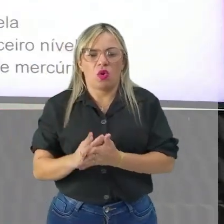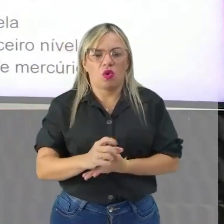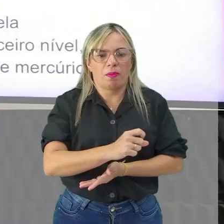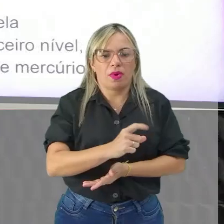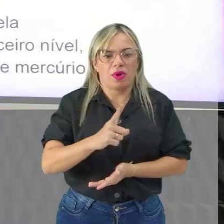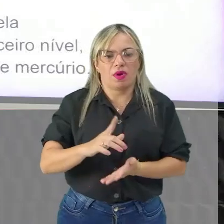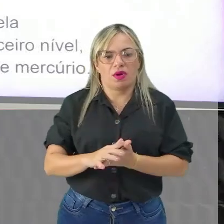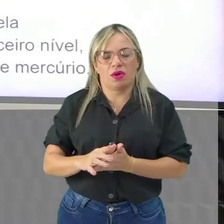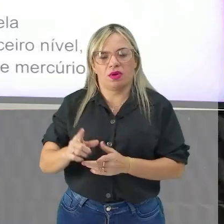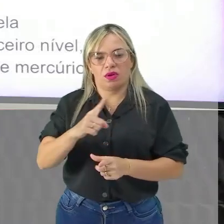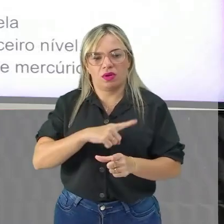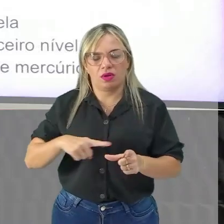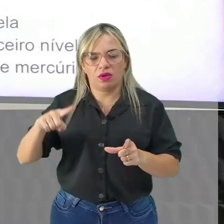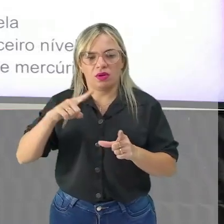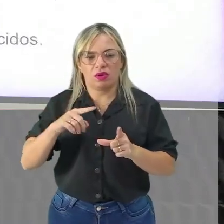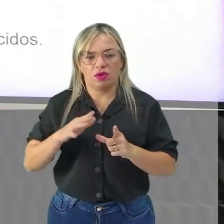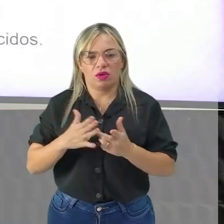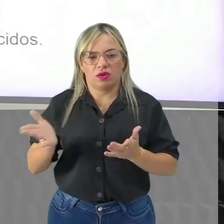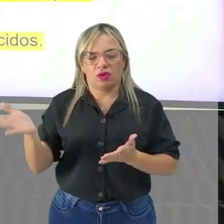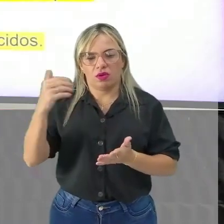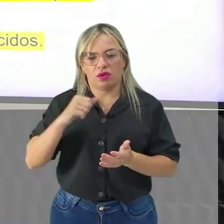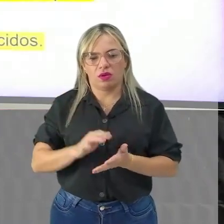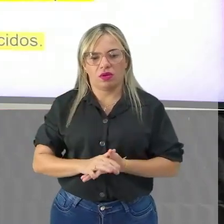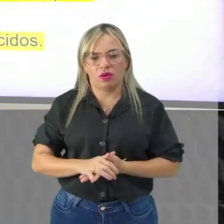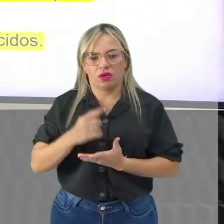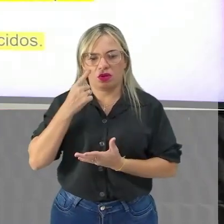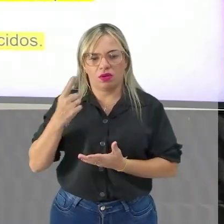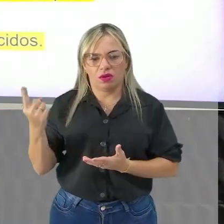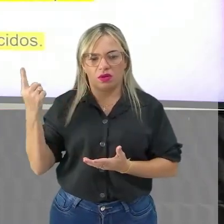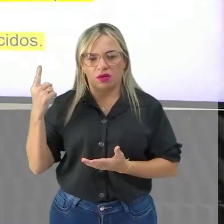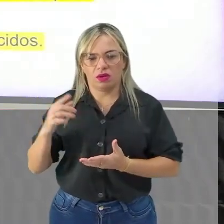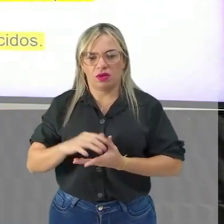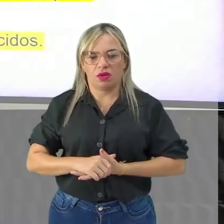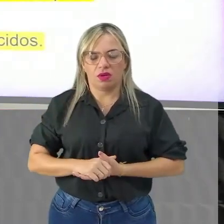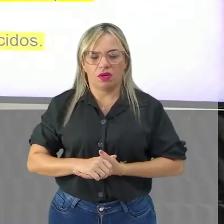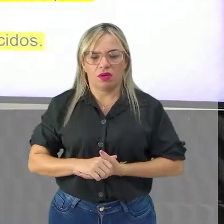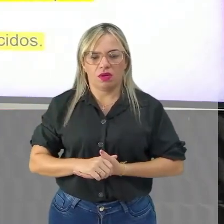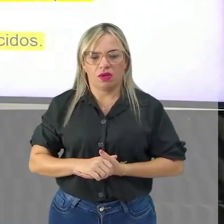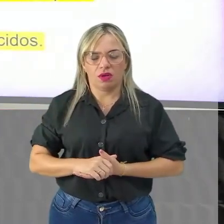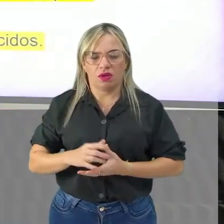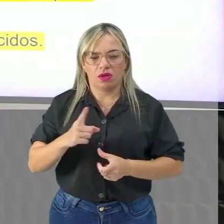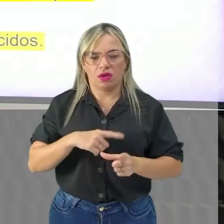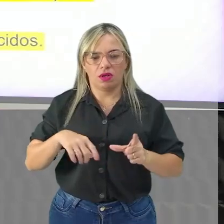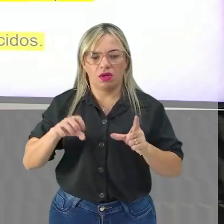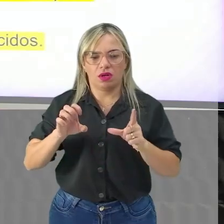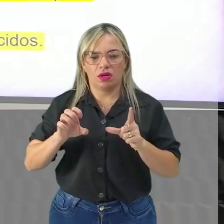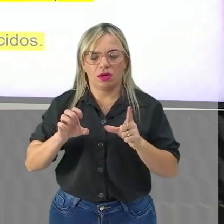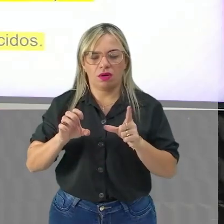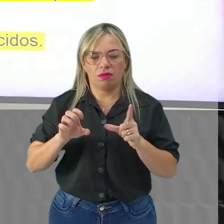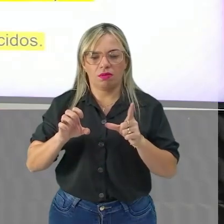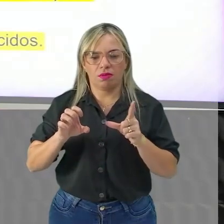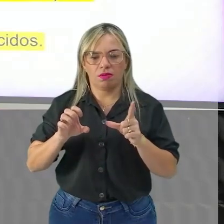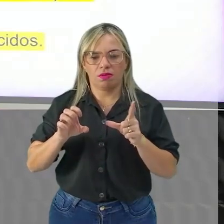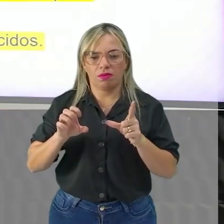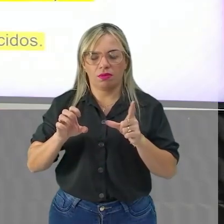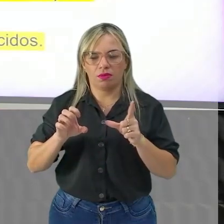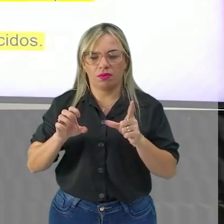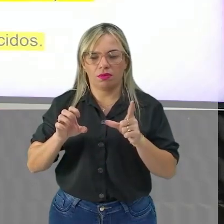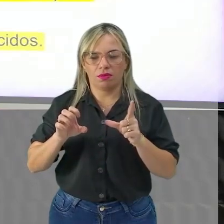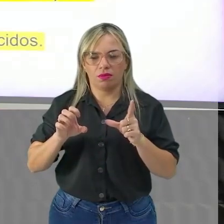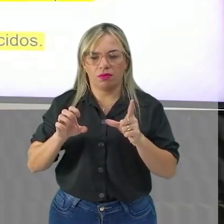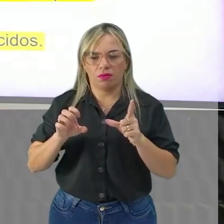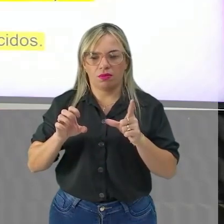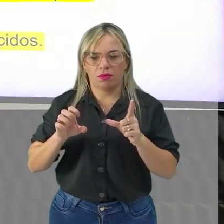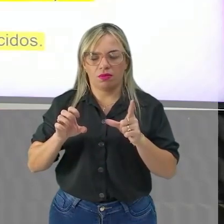maior, tá? Vamos lá logo para a opção, aí a gente conversa. O peixe maior, porque está no